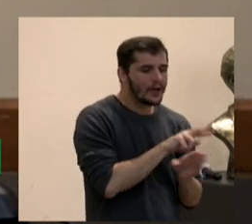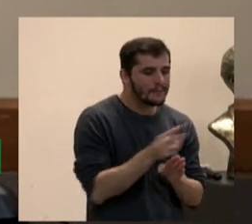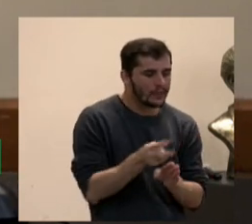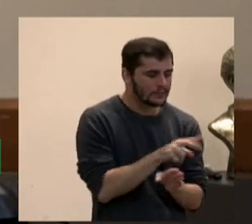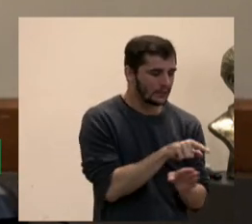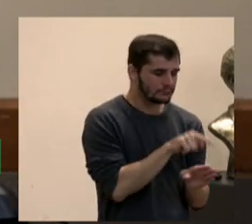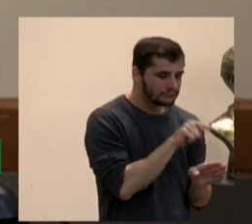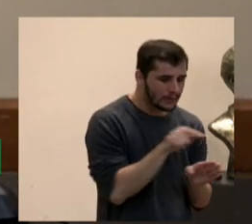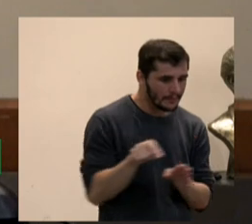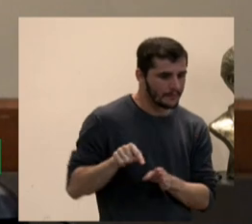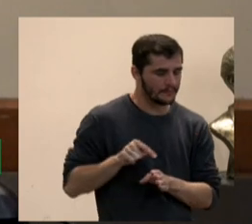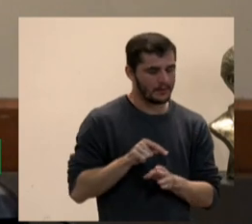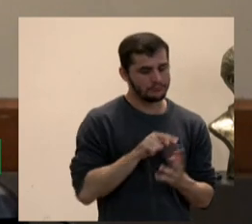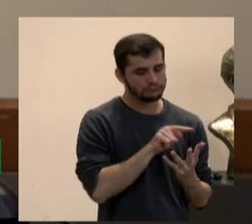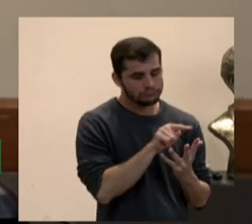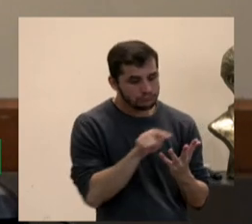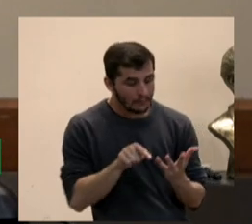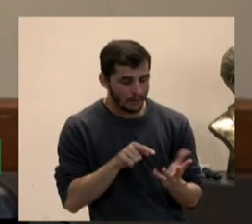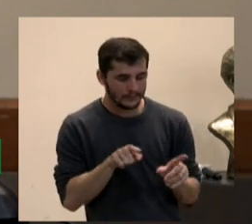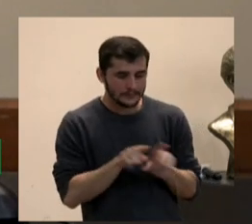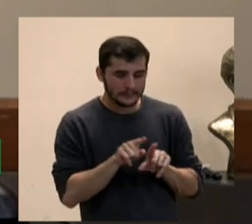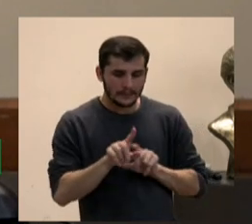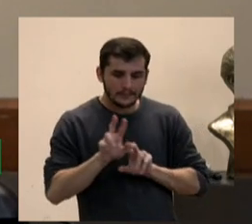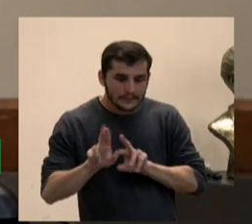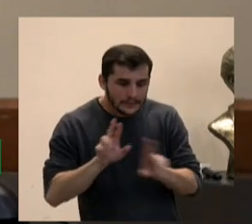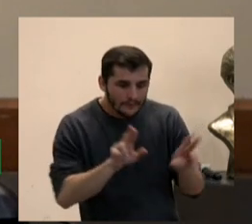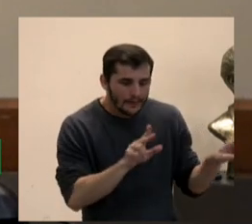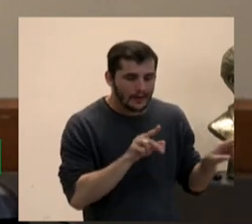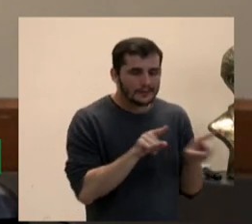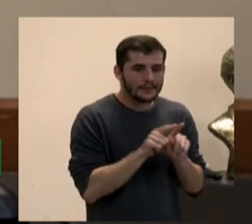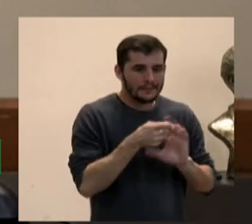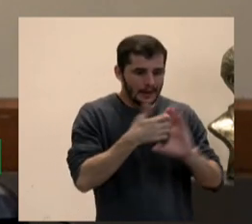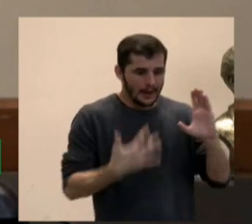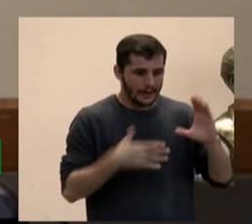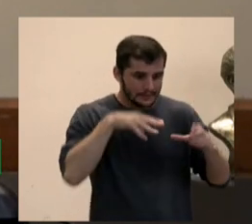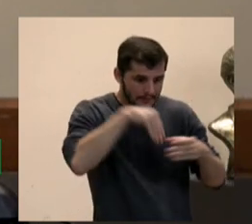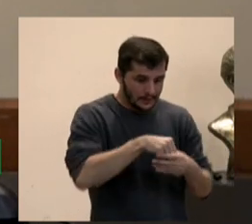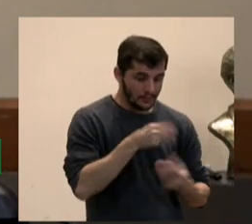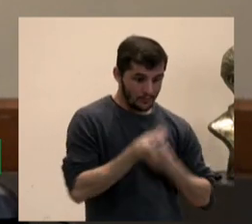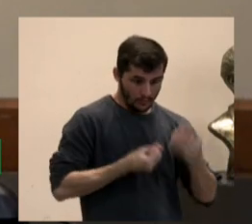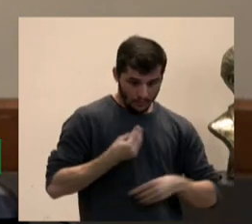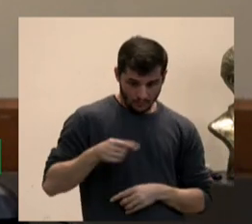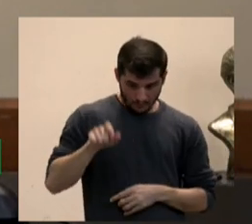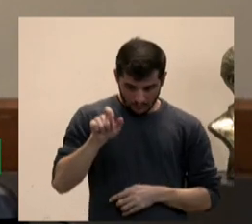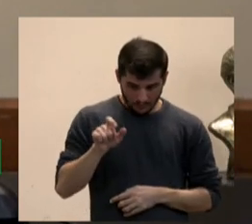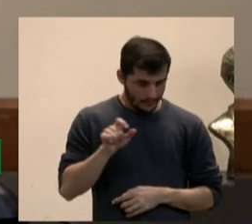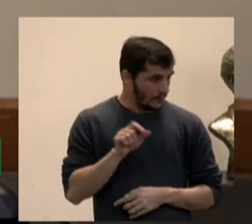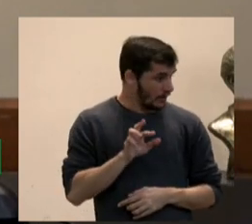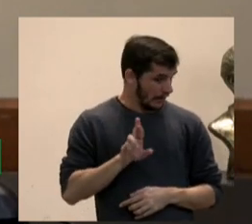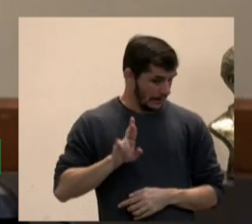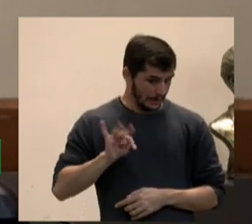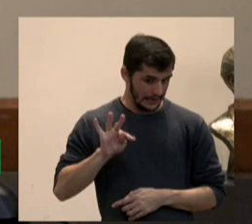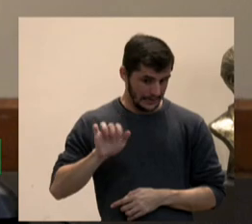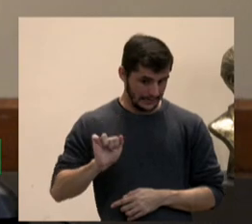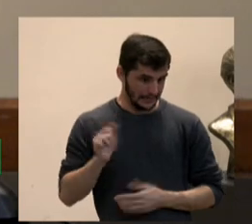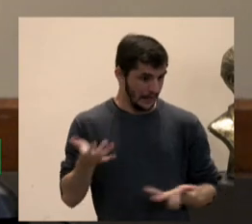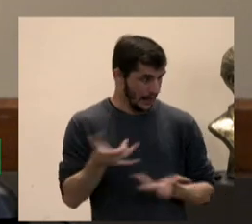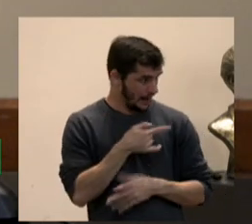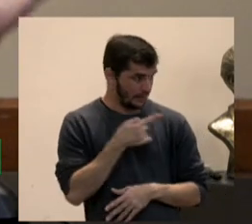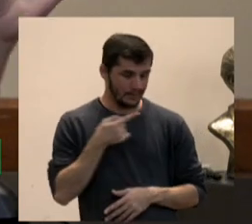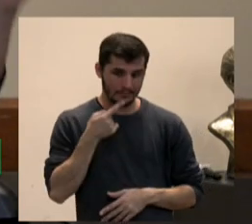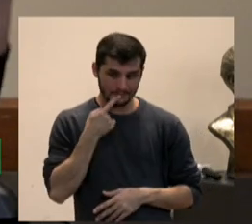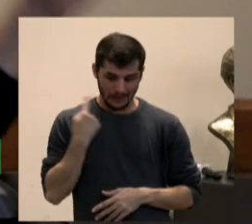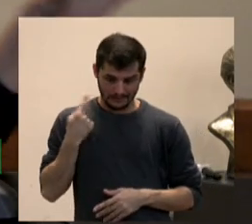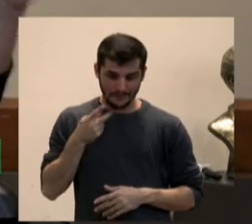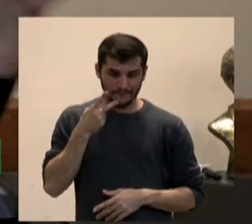são questões comuns, né? Eu estava ouvindo aqui a Rita falar e pensando, bom, muita coisa que a Rita está dizendo eu vou dizer para a creche, né? Eu vou dizer para o